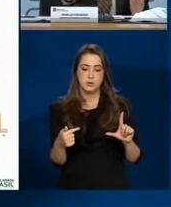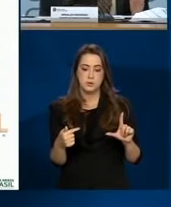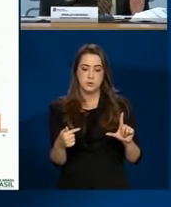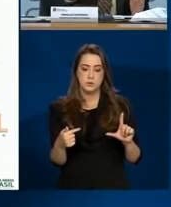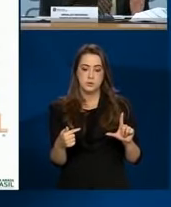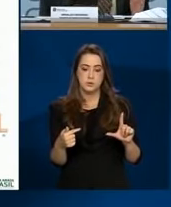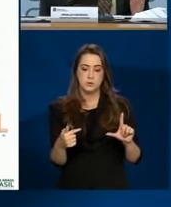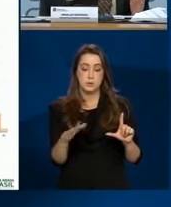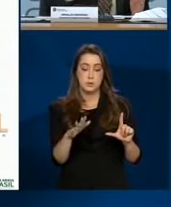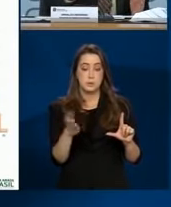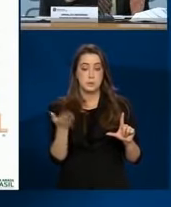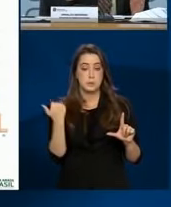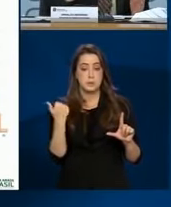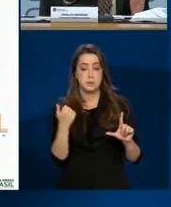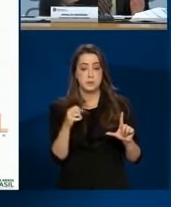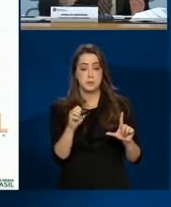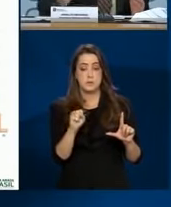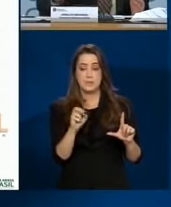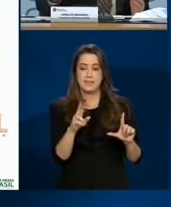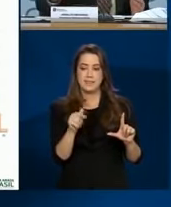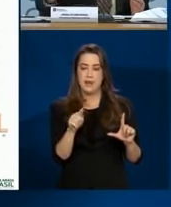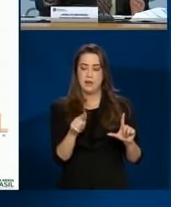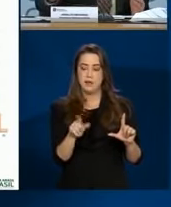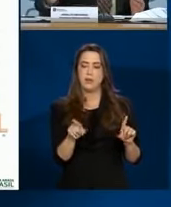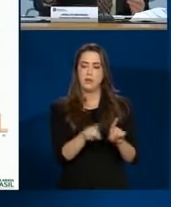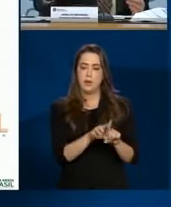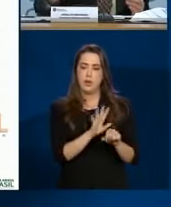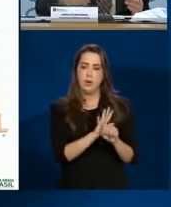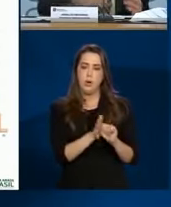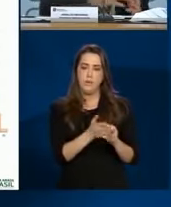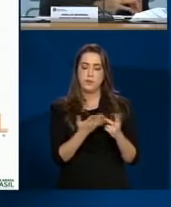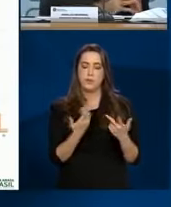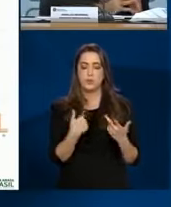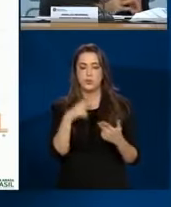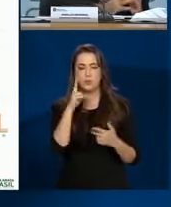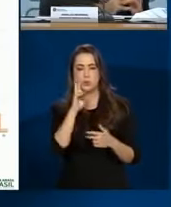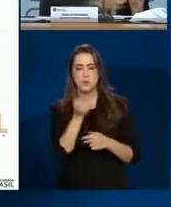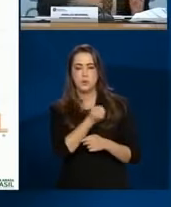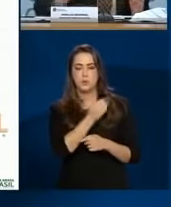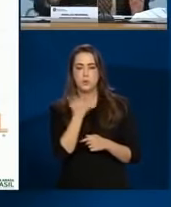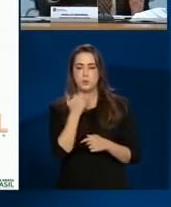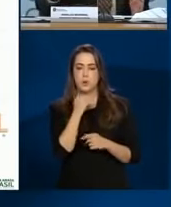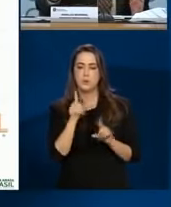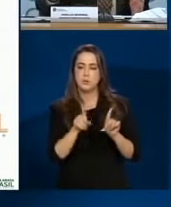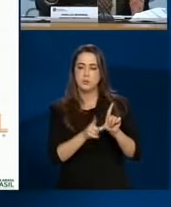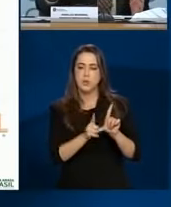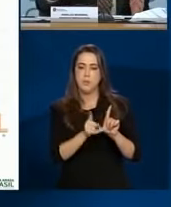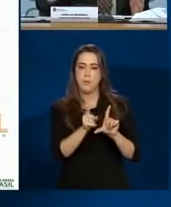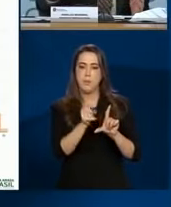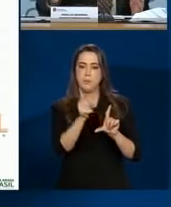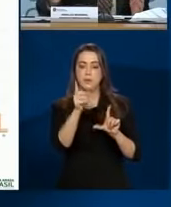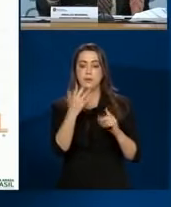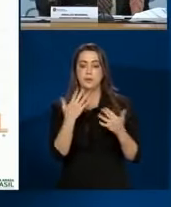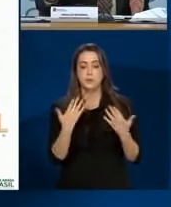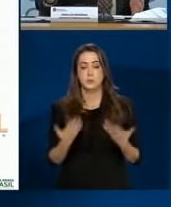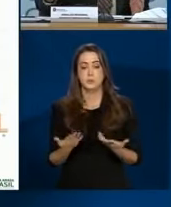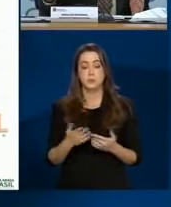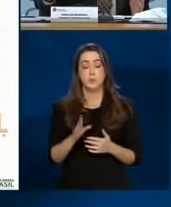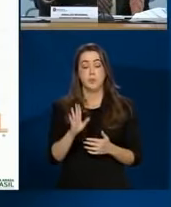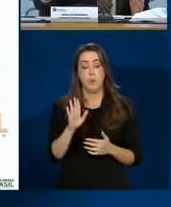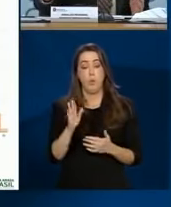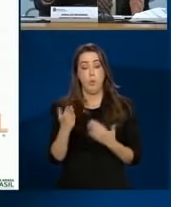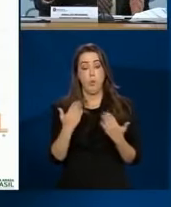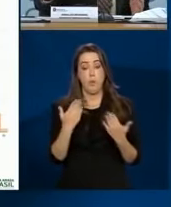semanas epidemiológicas por SRAG por Covid, e os óbitos também acompanhando esse aumento de óbitos na região